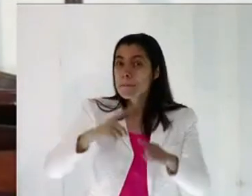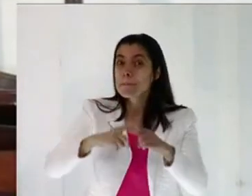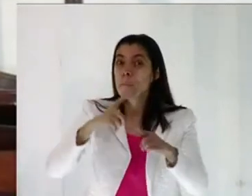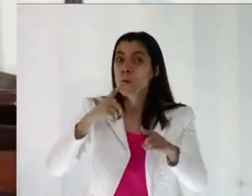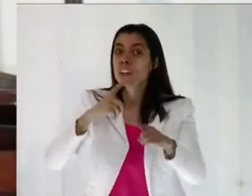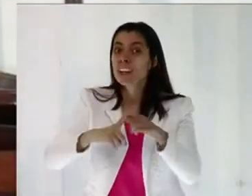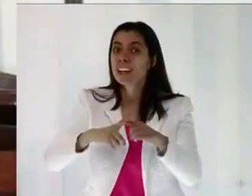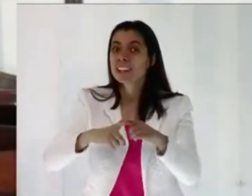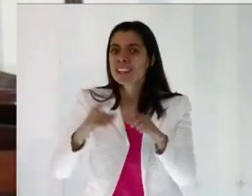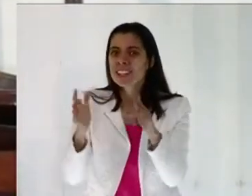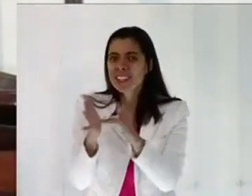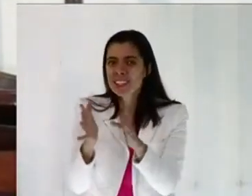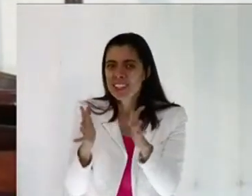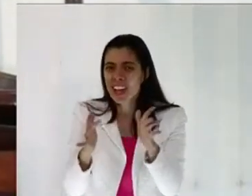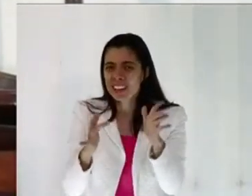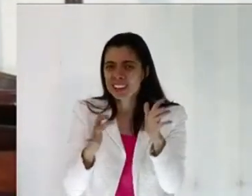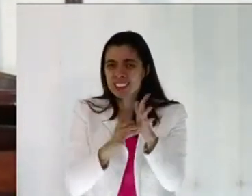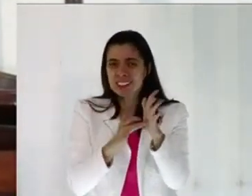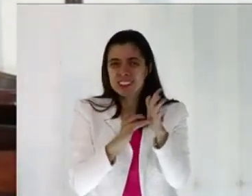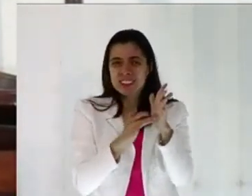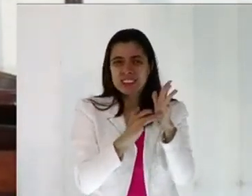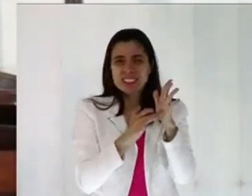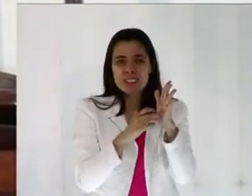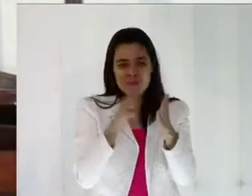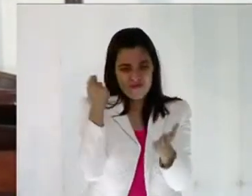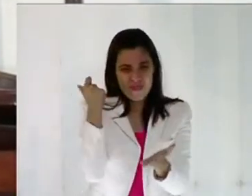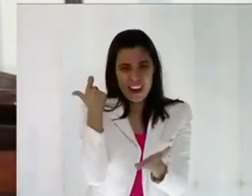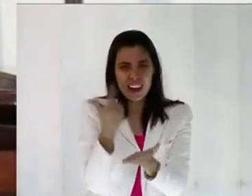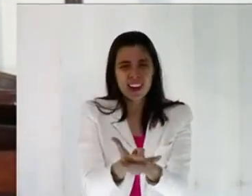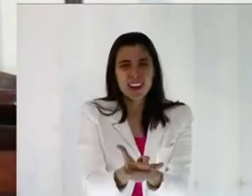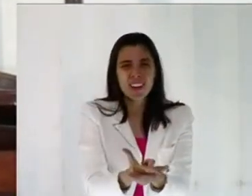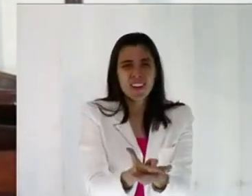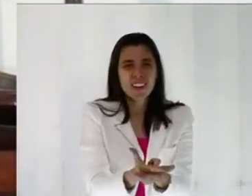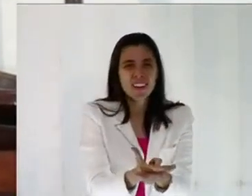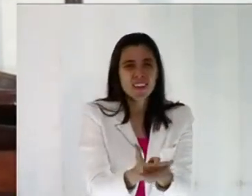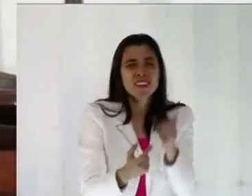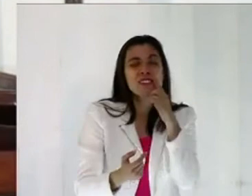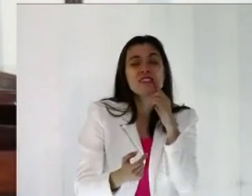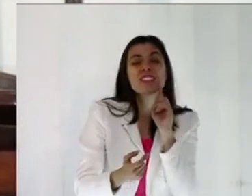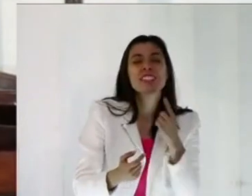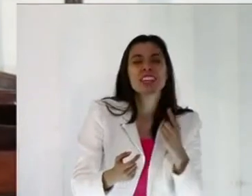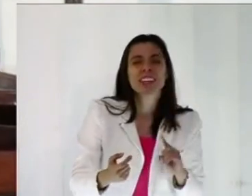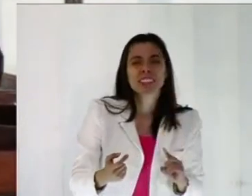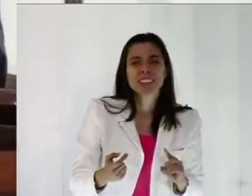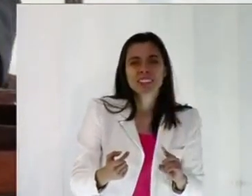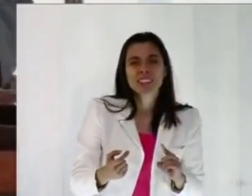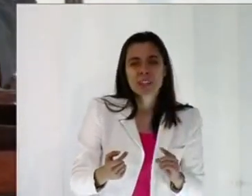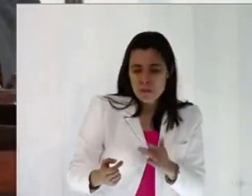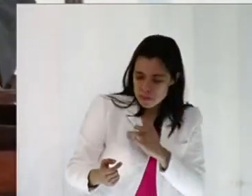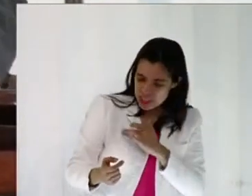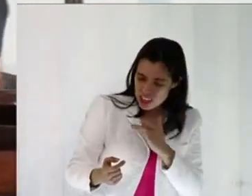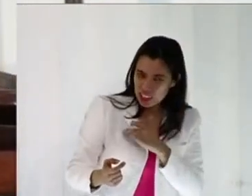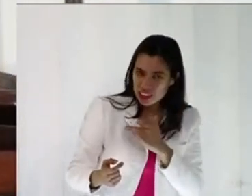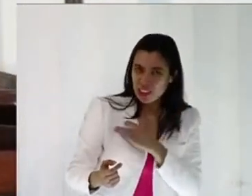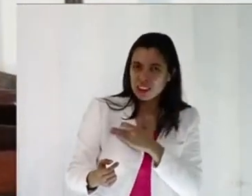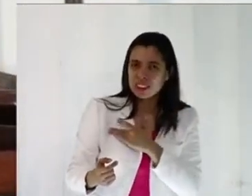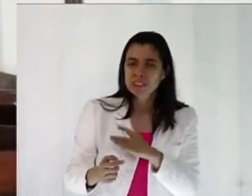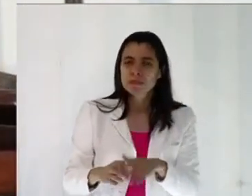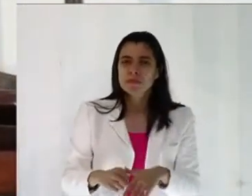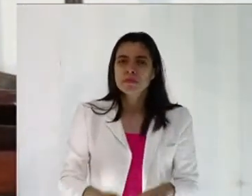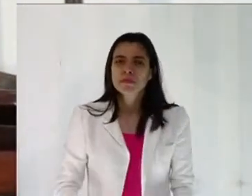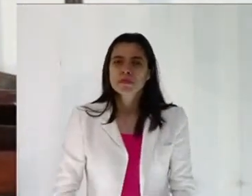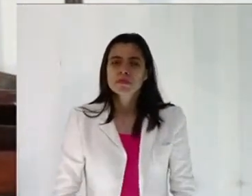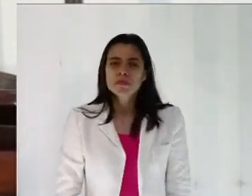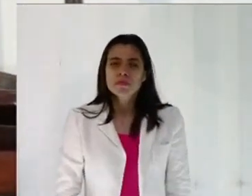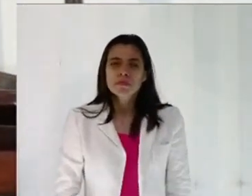igreja com seu sangue, ele foi moído. O Senhor não teve compaixão no sentido de evitar que o seu filho fosse para a